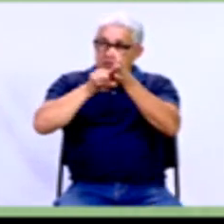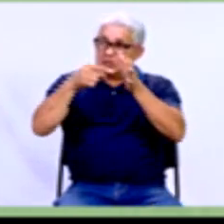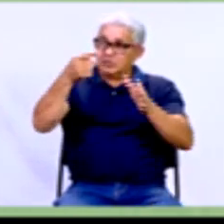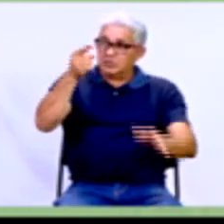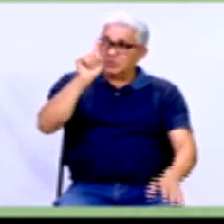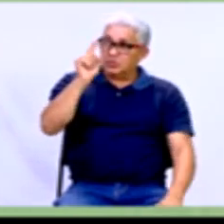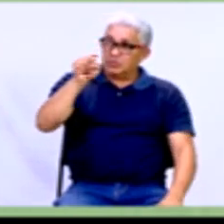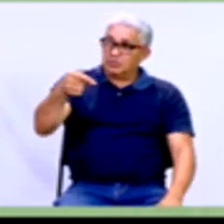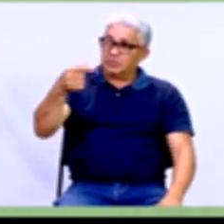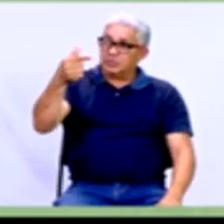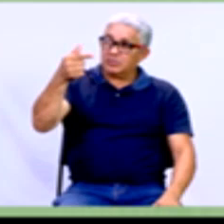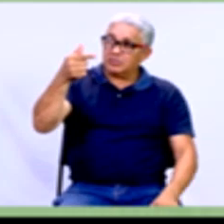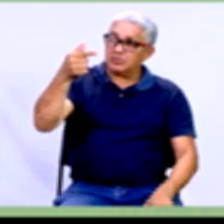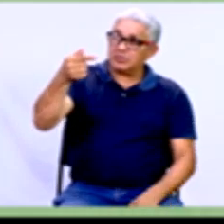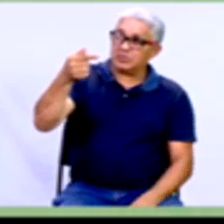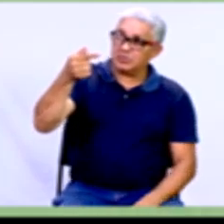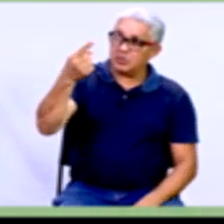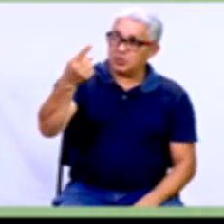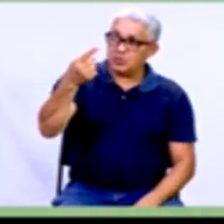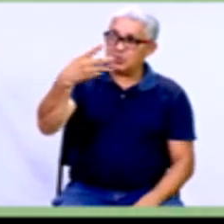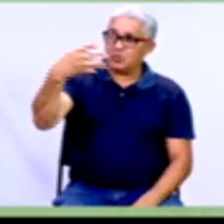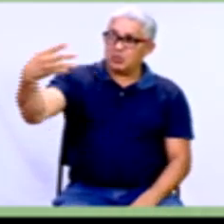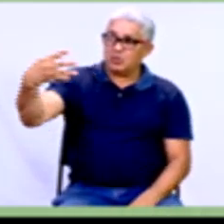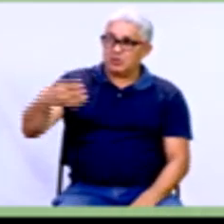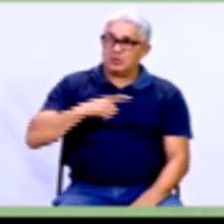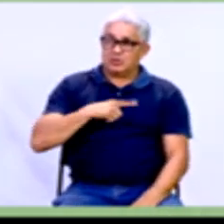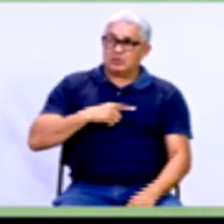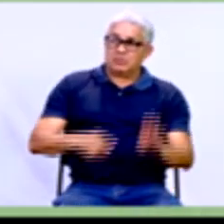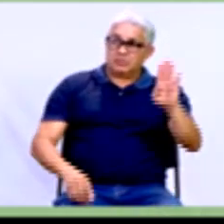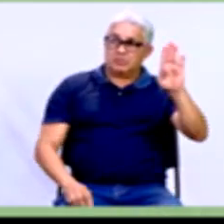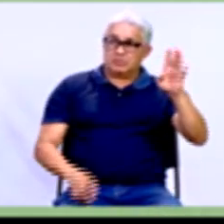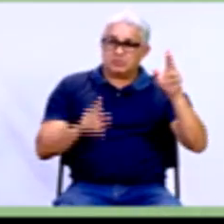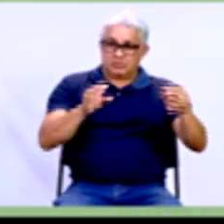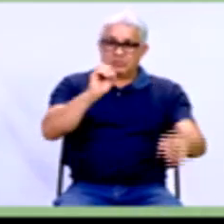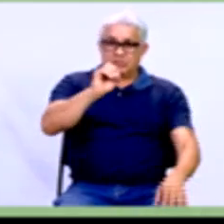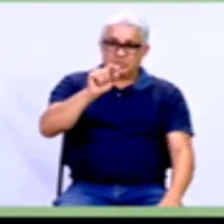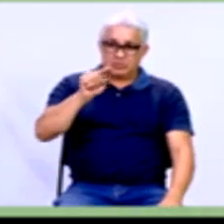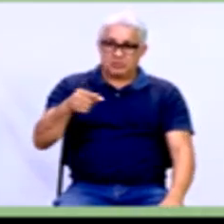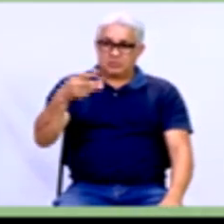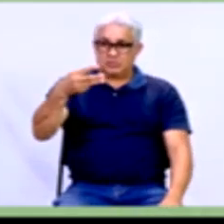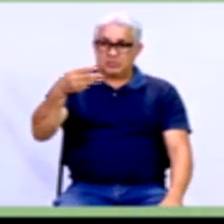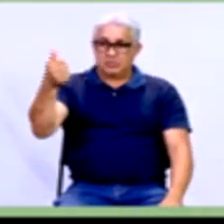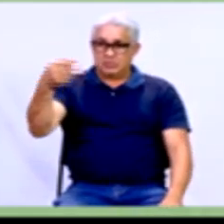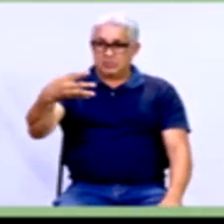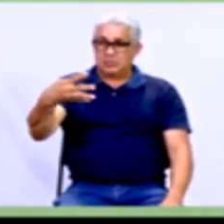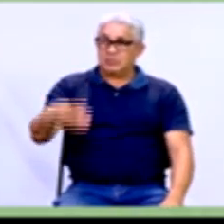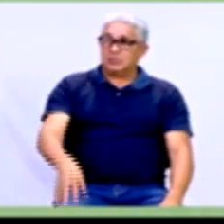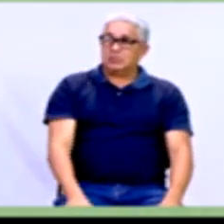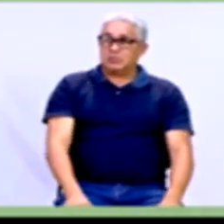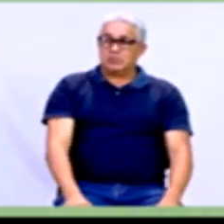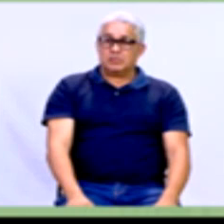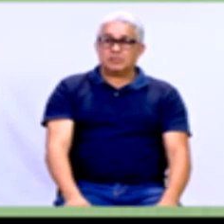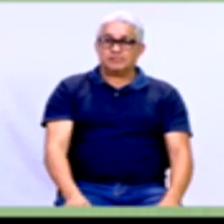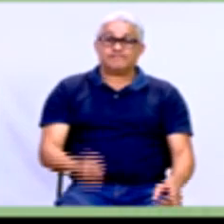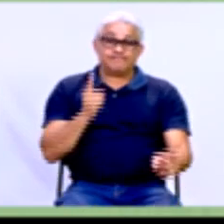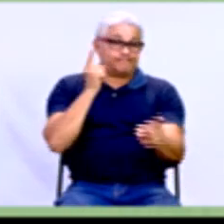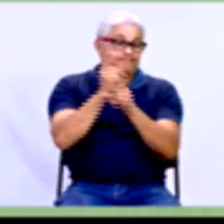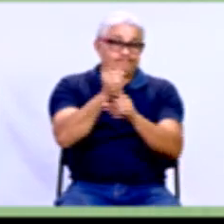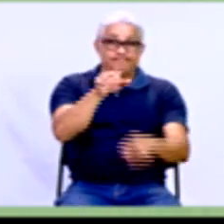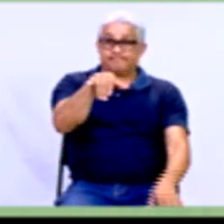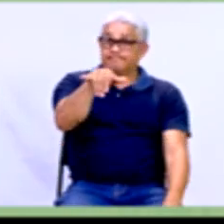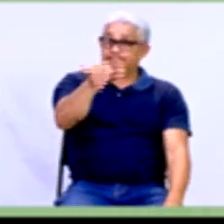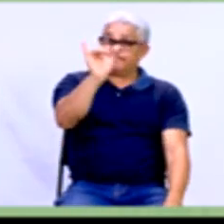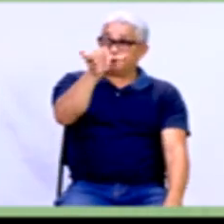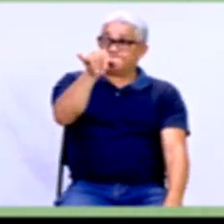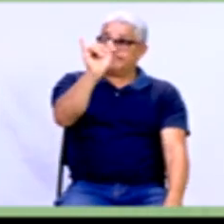1,7144. A gente tem B é igual a 0,314. Encontramos agora